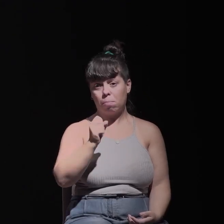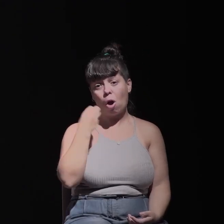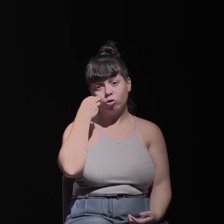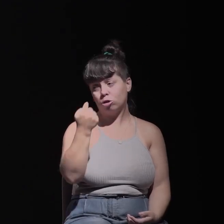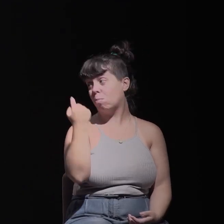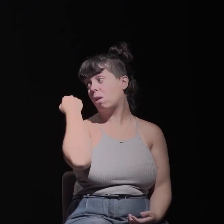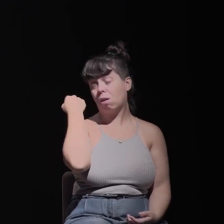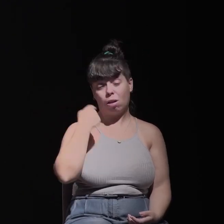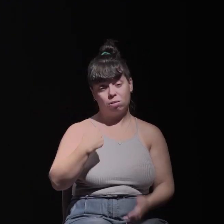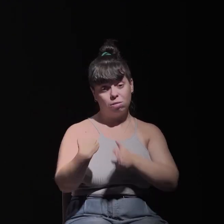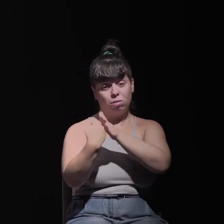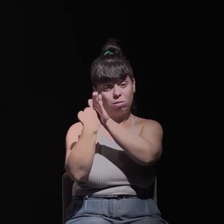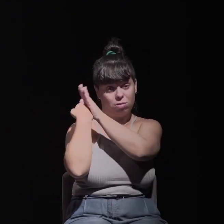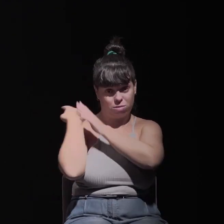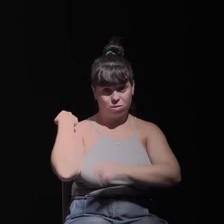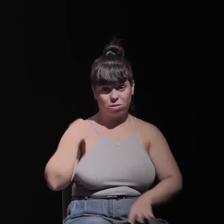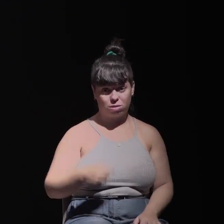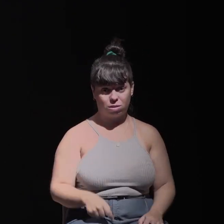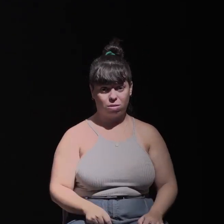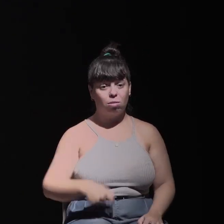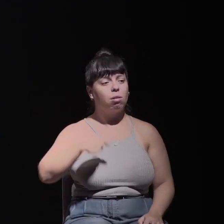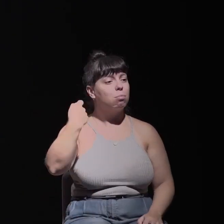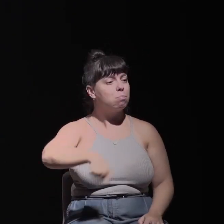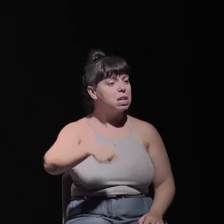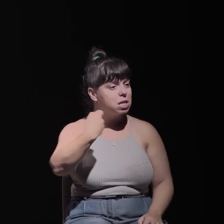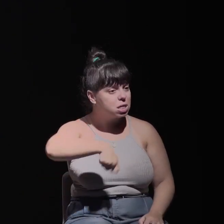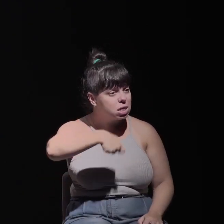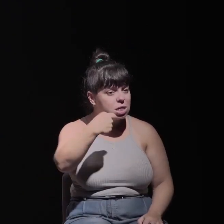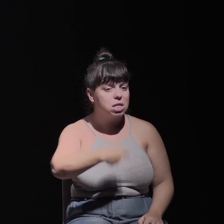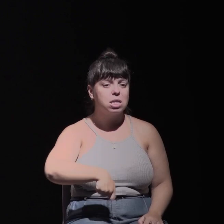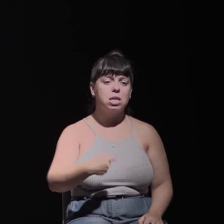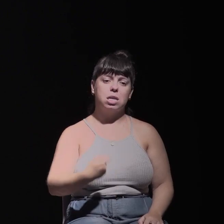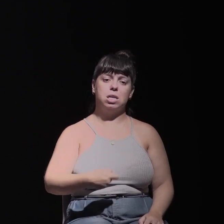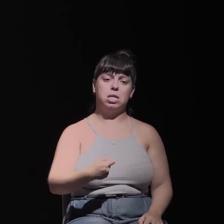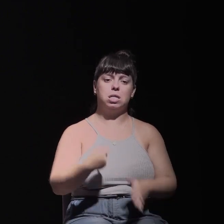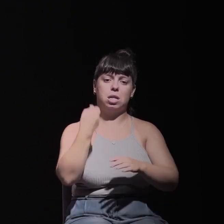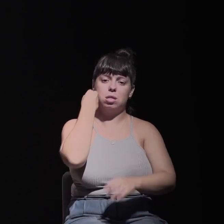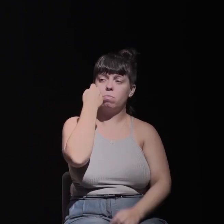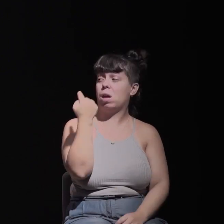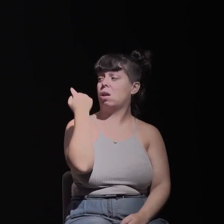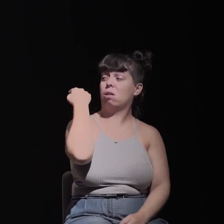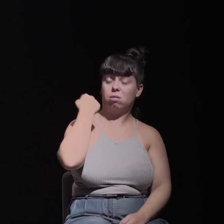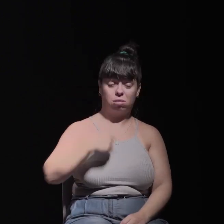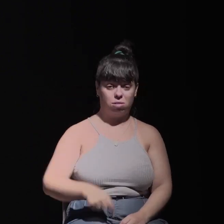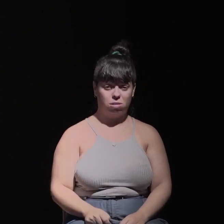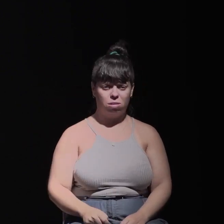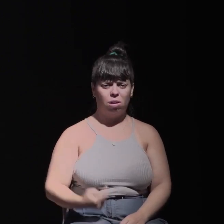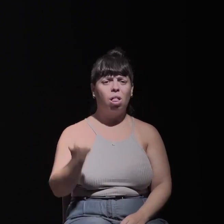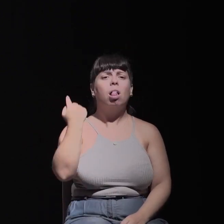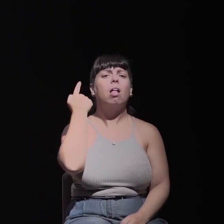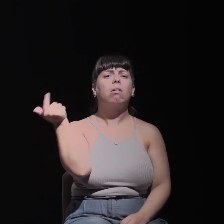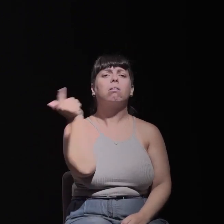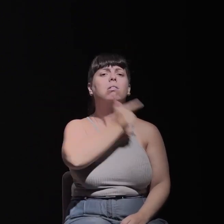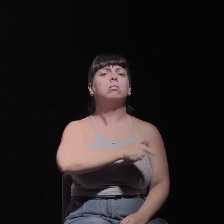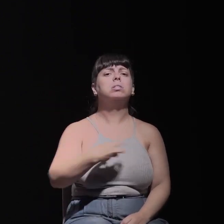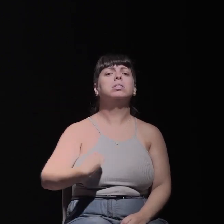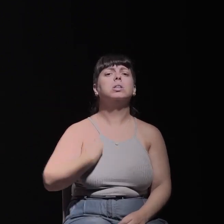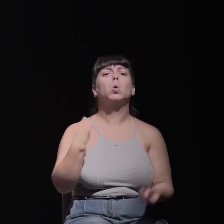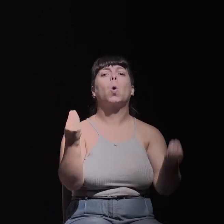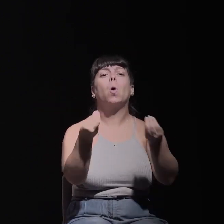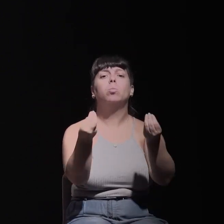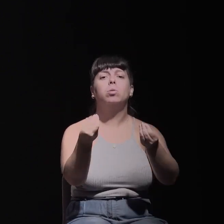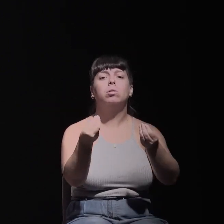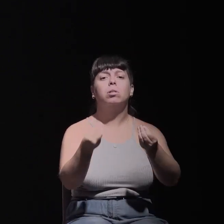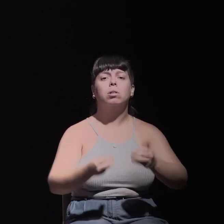experiências passadas. A gente deve buscar experiências passadas. A gente deve saber o que elas fizeram para poder se